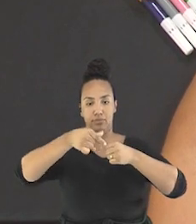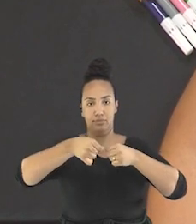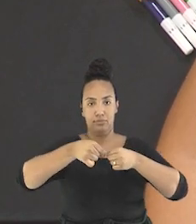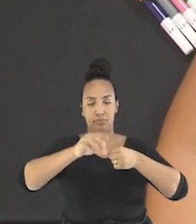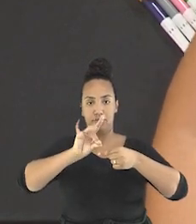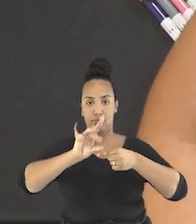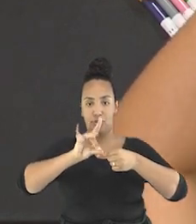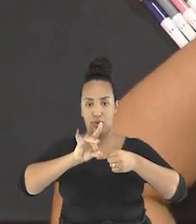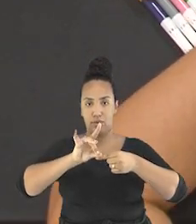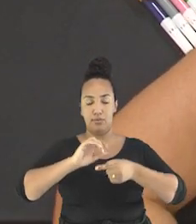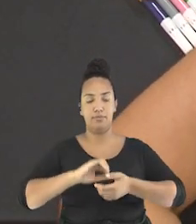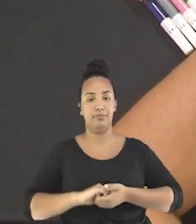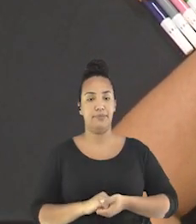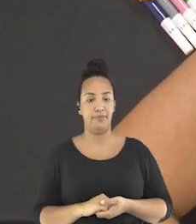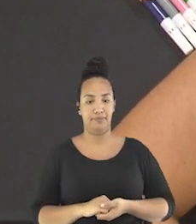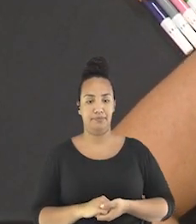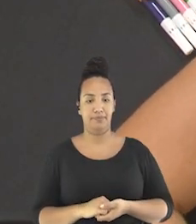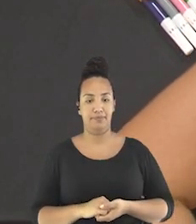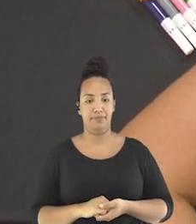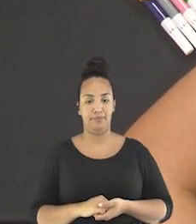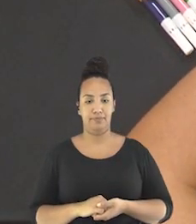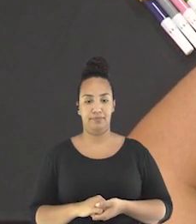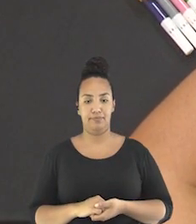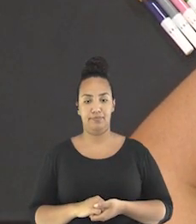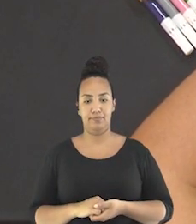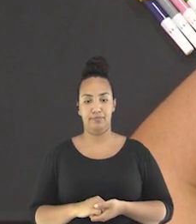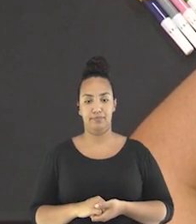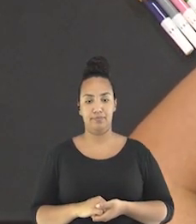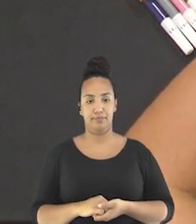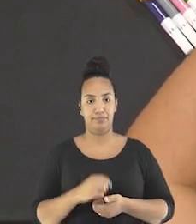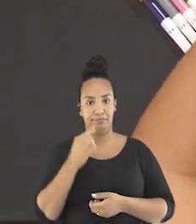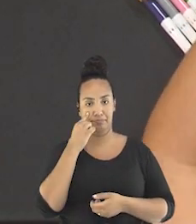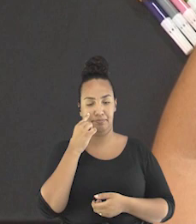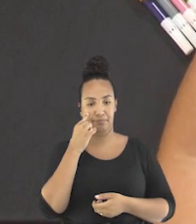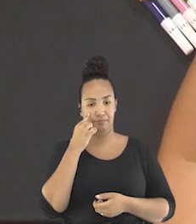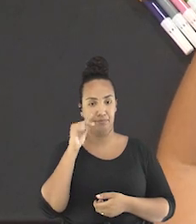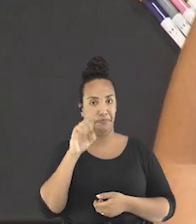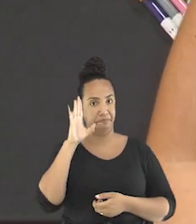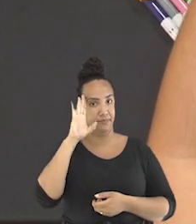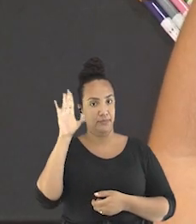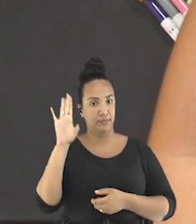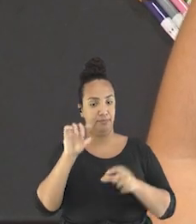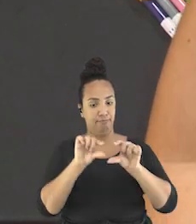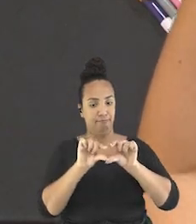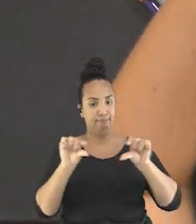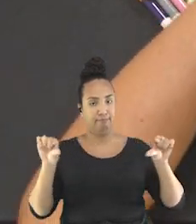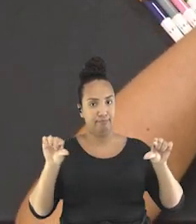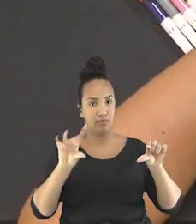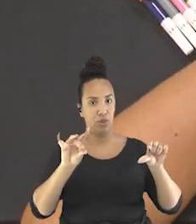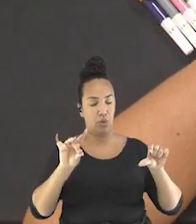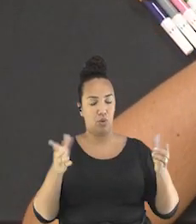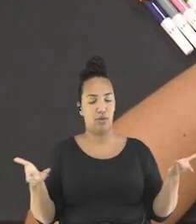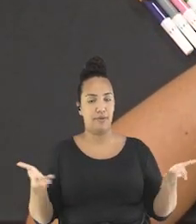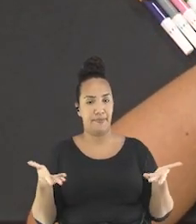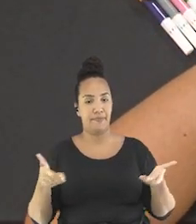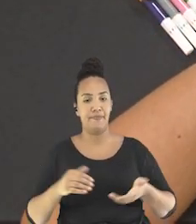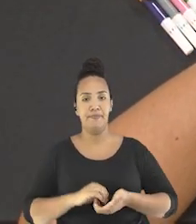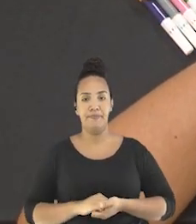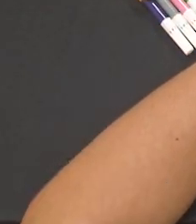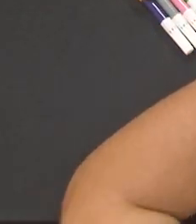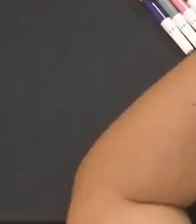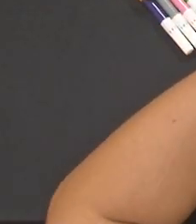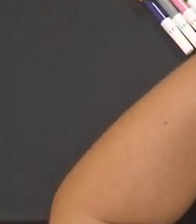pegar o palitinho e vai passar cola aqui, tá? Vai virar assim, para ser o suporte principal. Então é só passar a